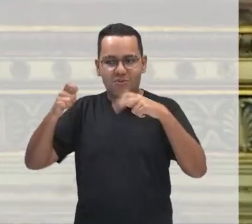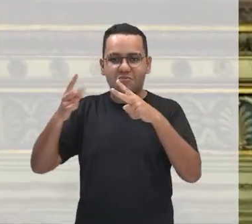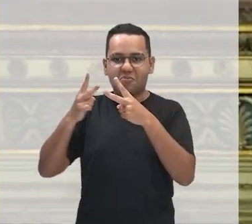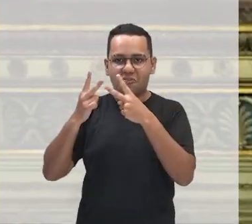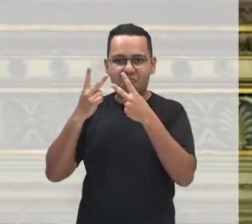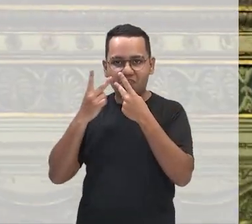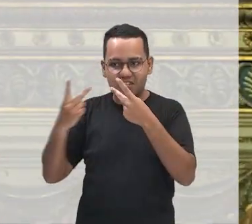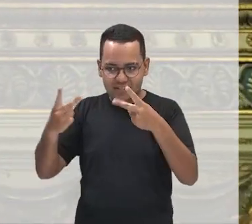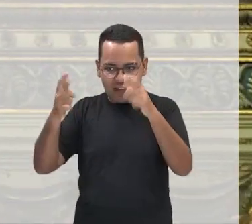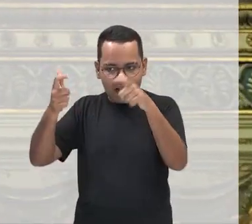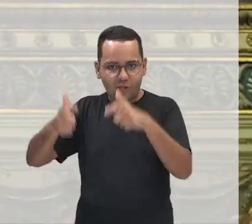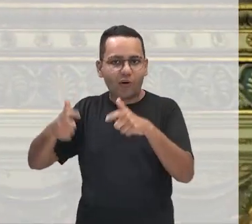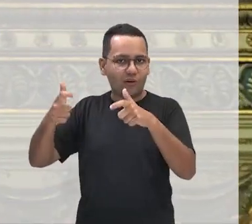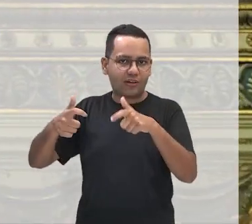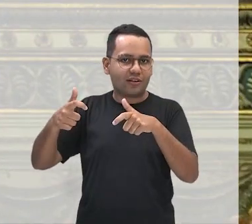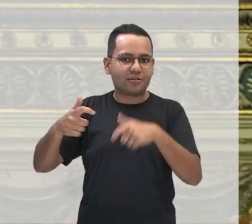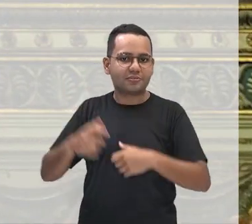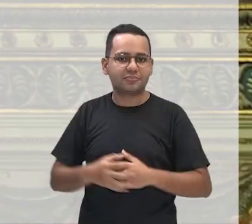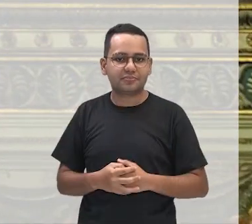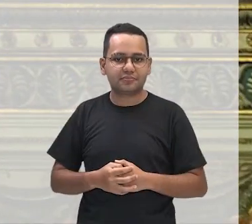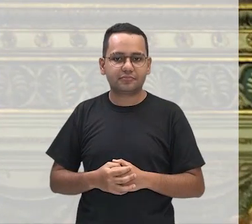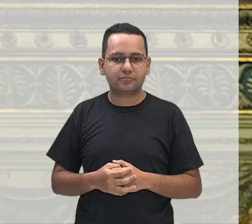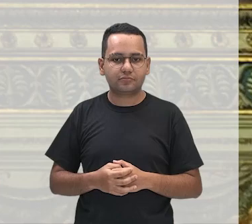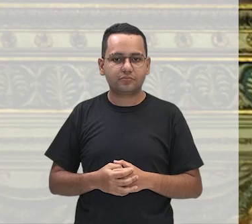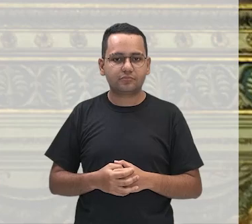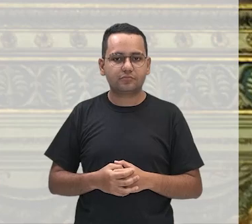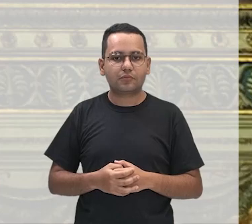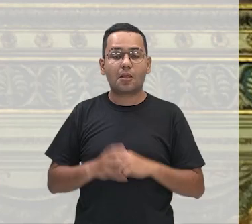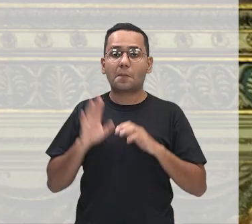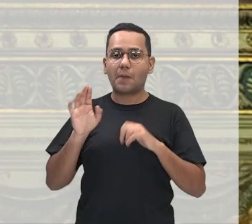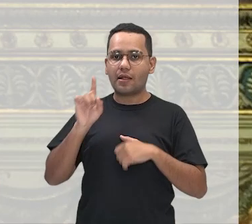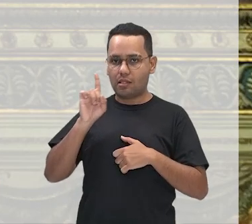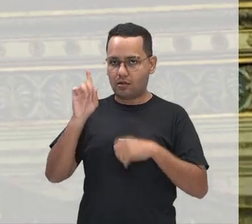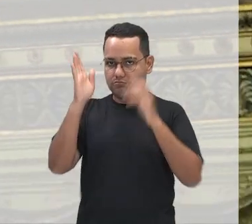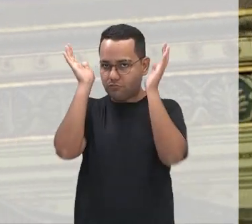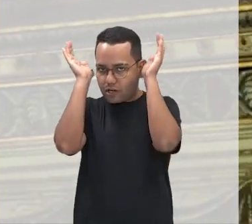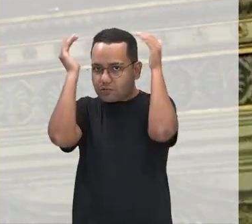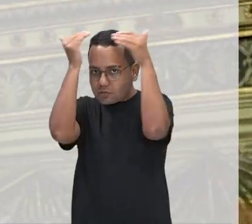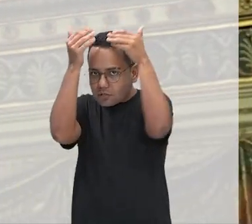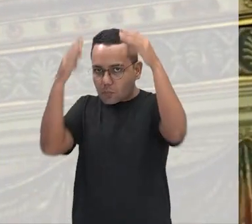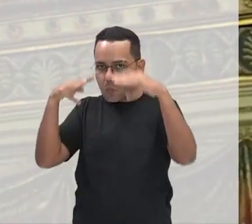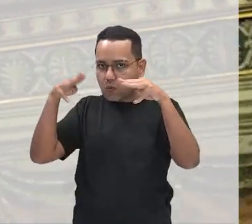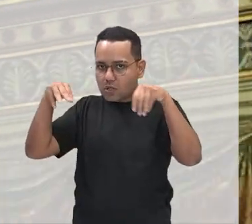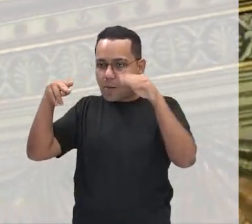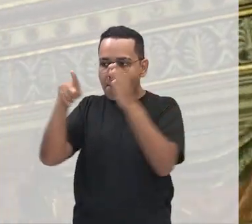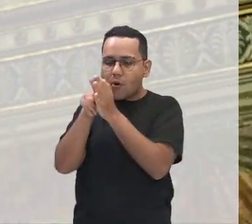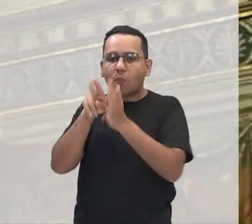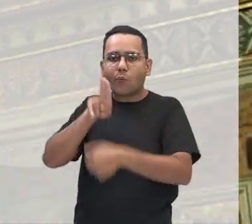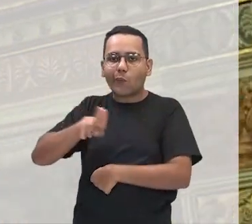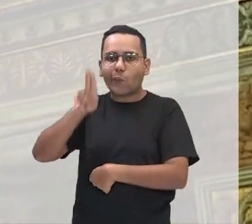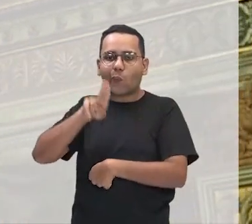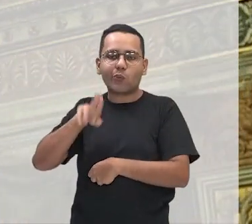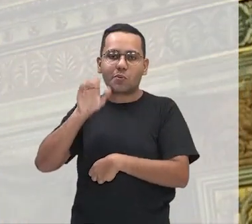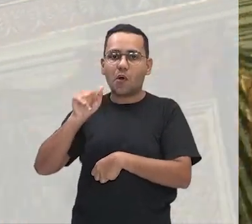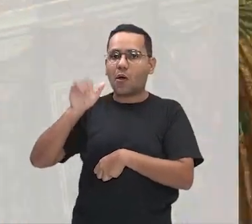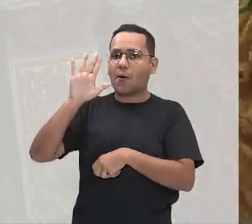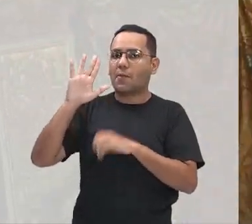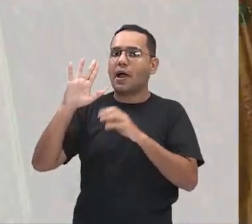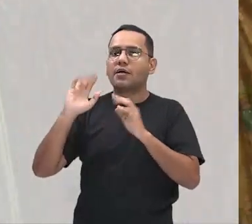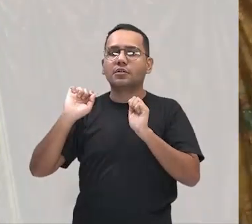visitando a referência. Eles usam muito as passagens bíblicas, né, nas suas